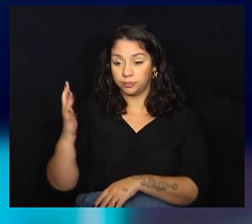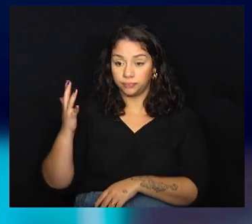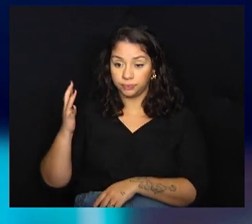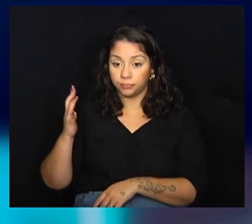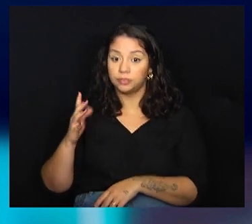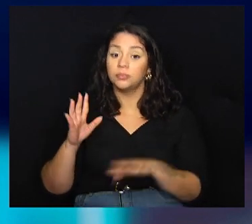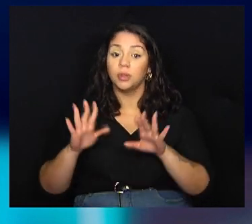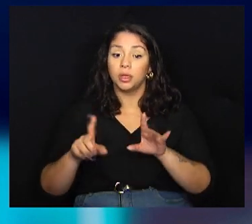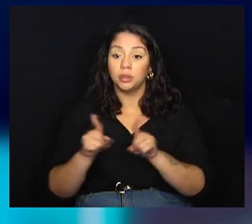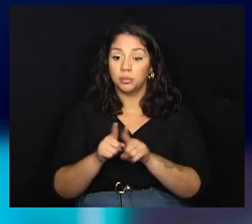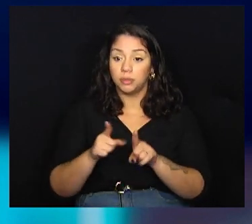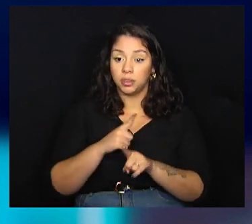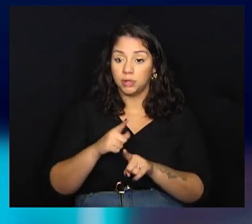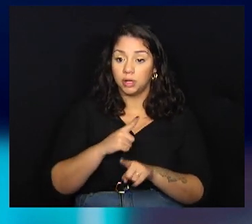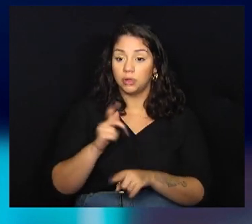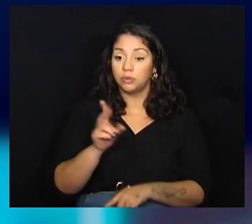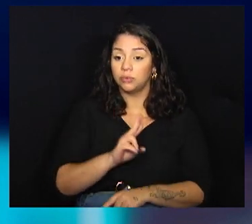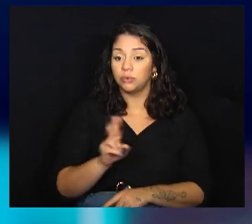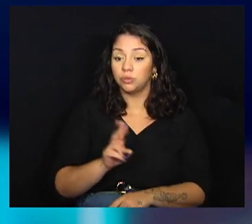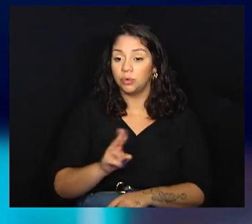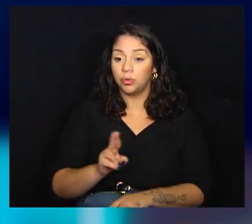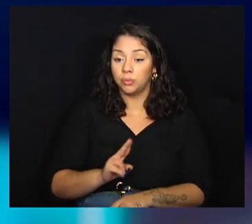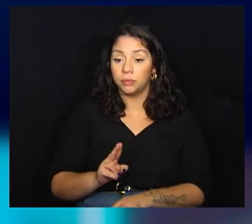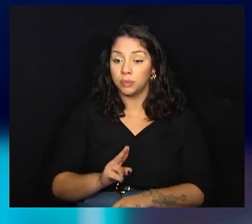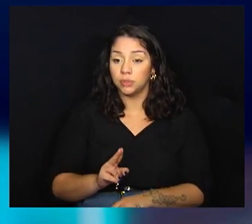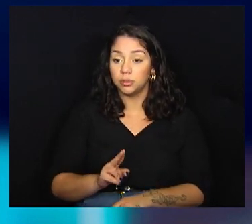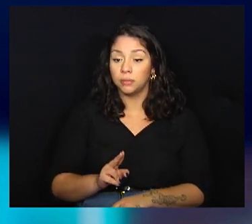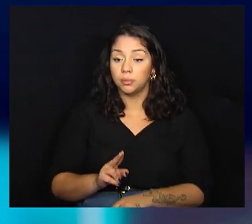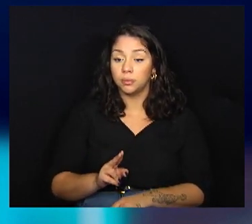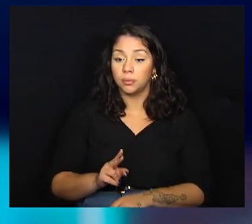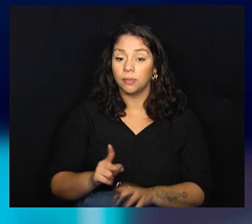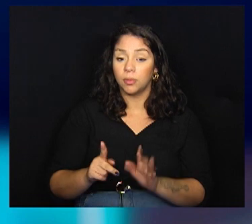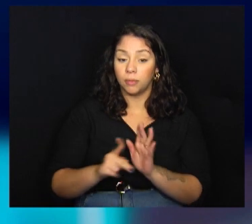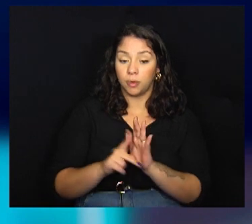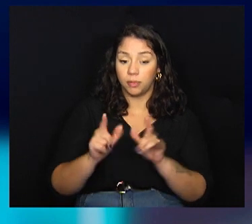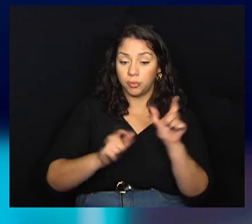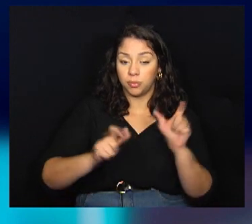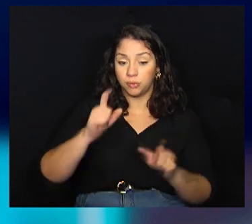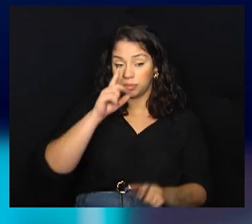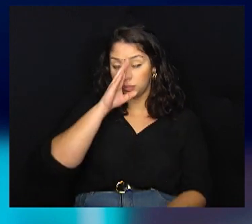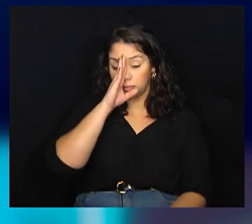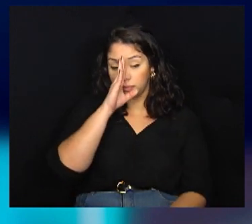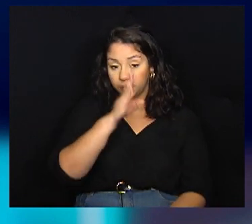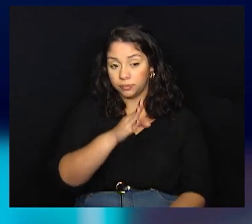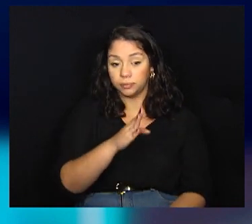Inclusive, a gente tem uns nomes dessas